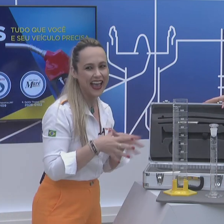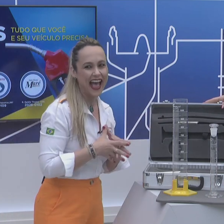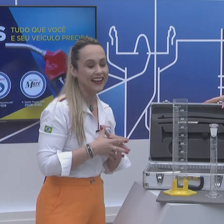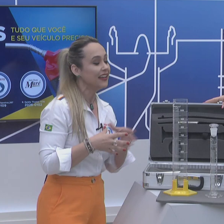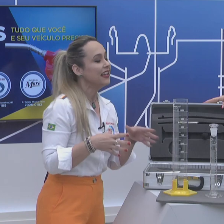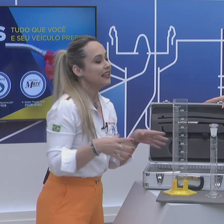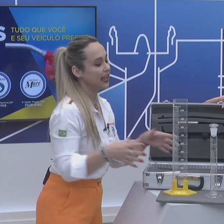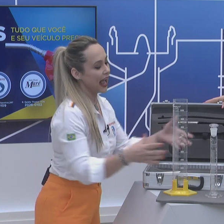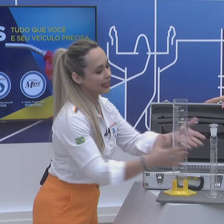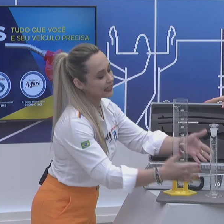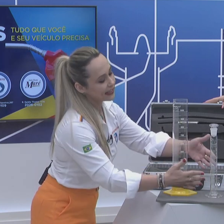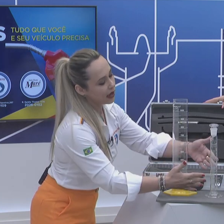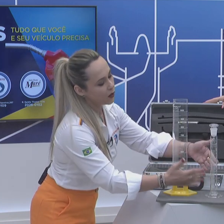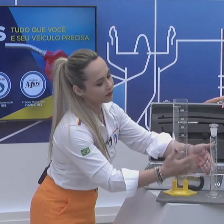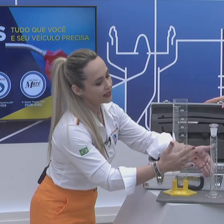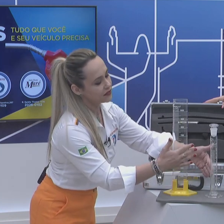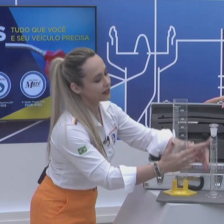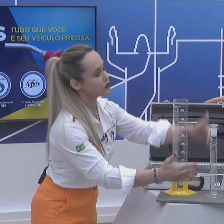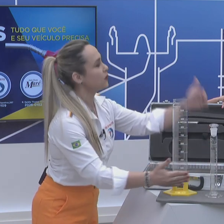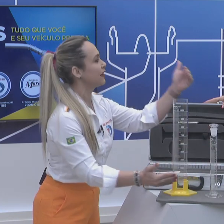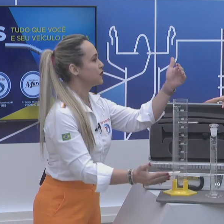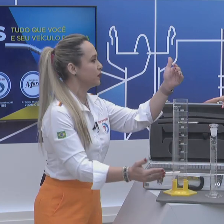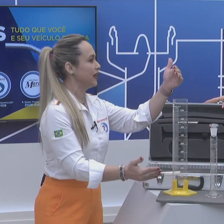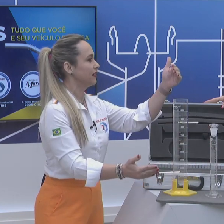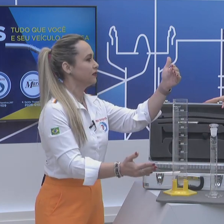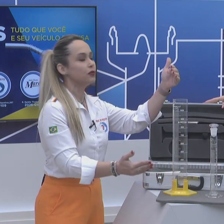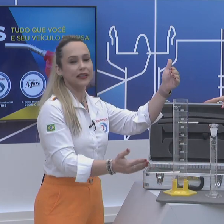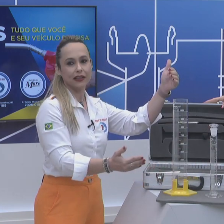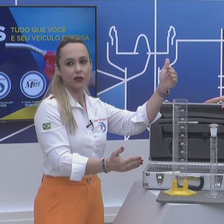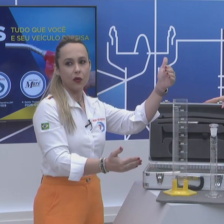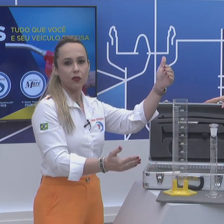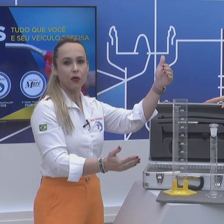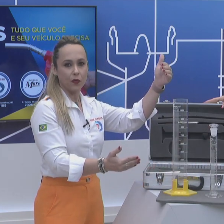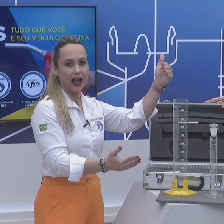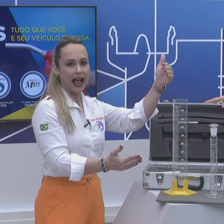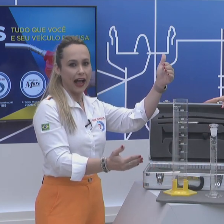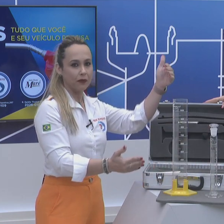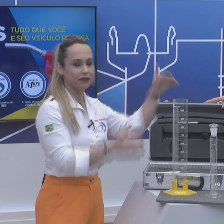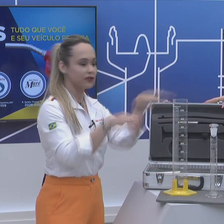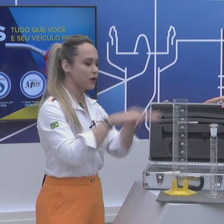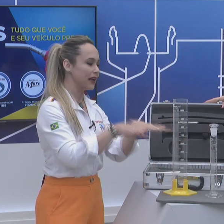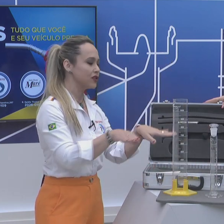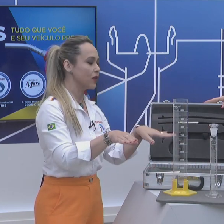tudo na minha área. Então, aí o que, que acontece? Vai subir o etanol com